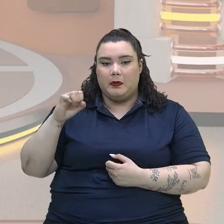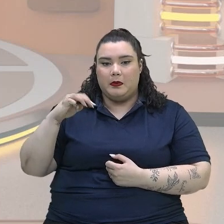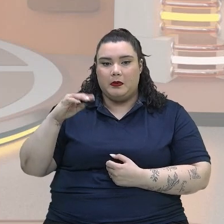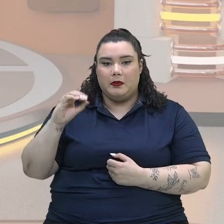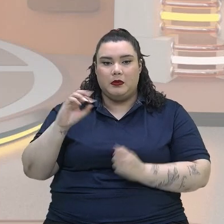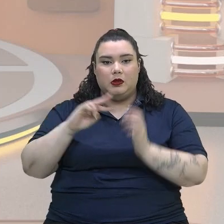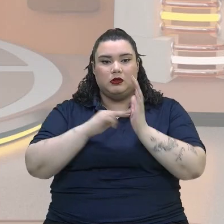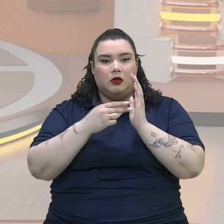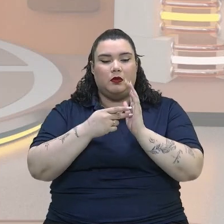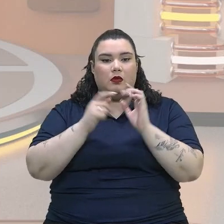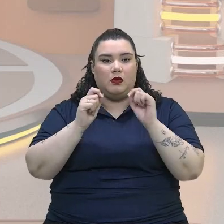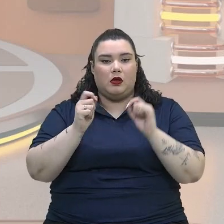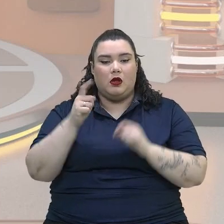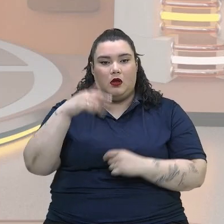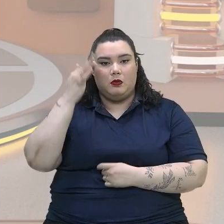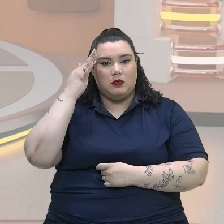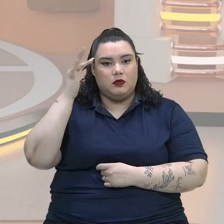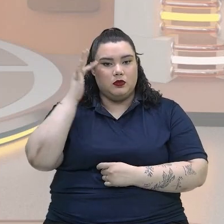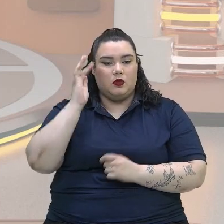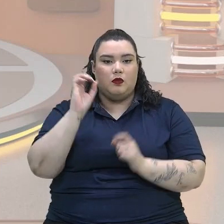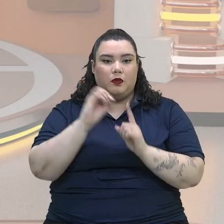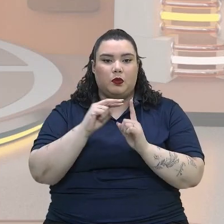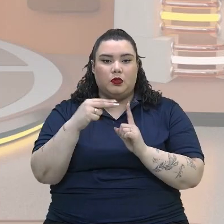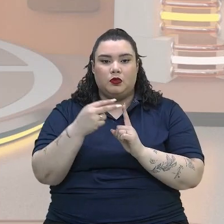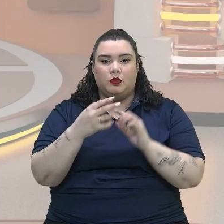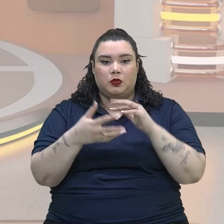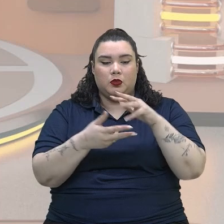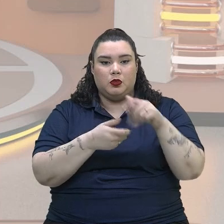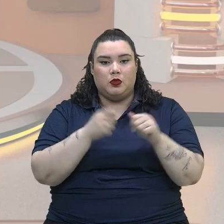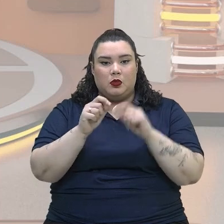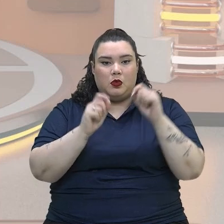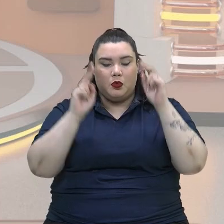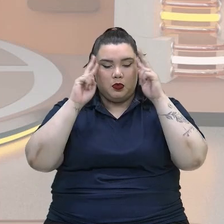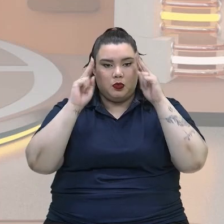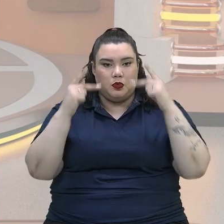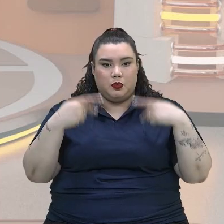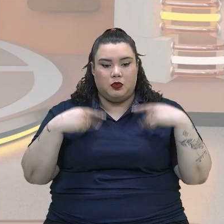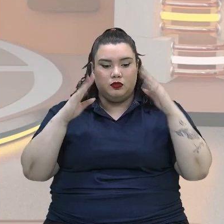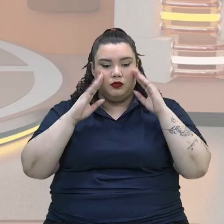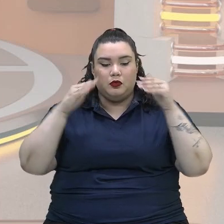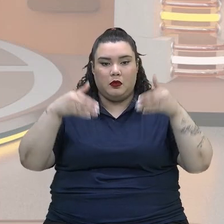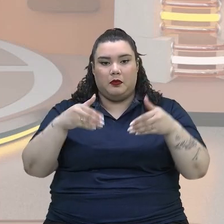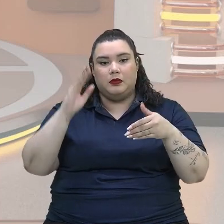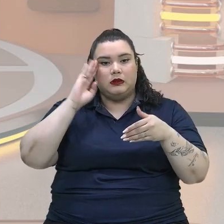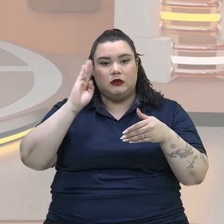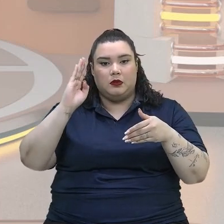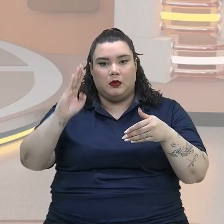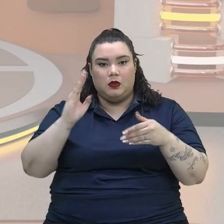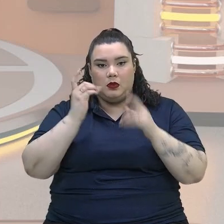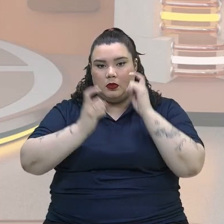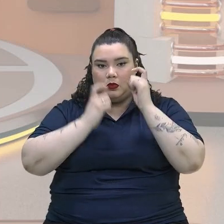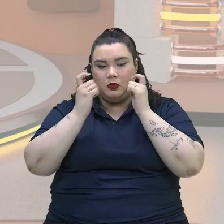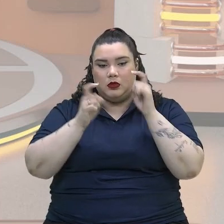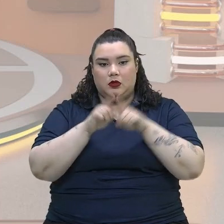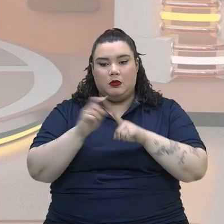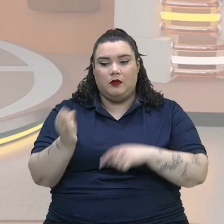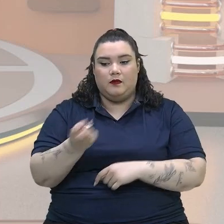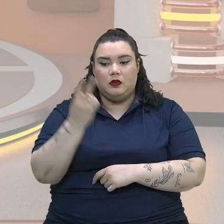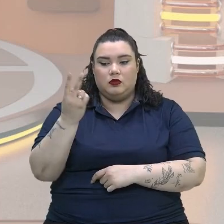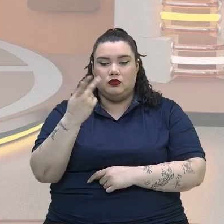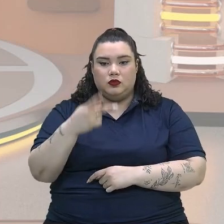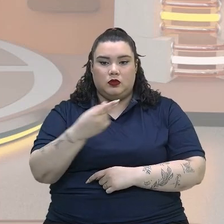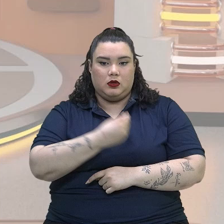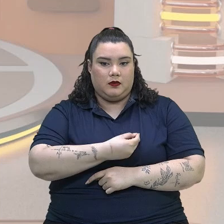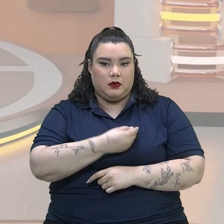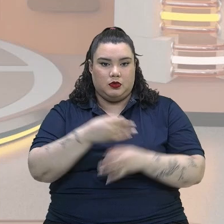uma visão de mundo que coloca o ser humano como centro, né, das preocupações, valorizando sua